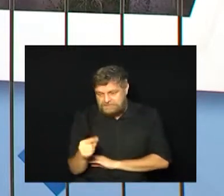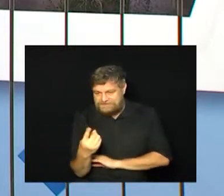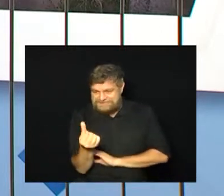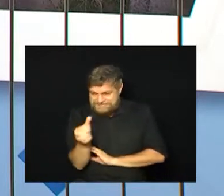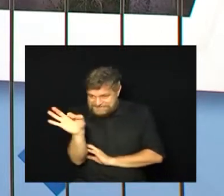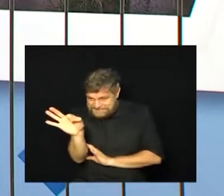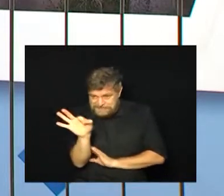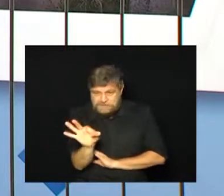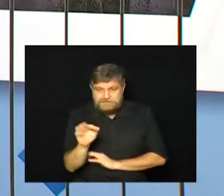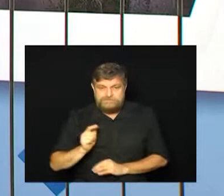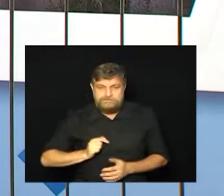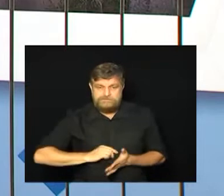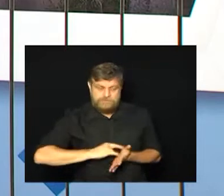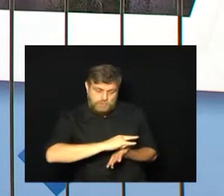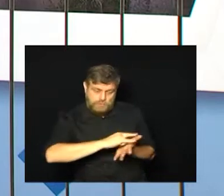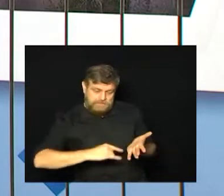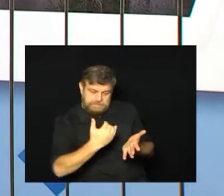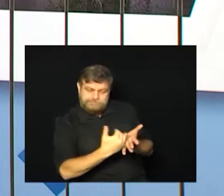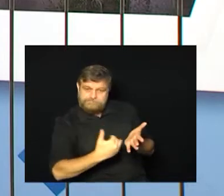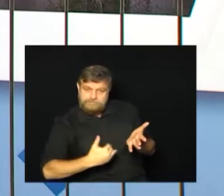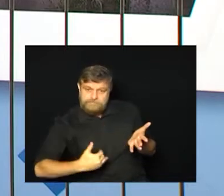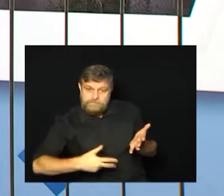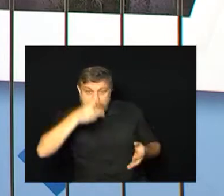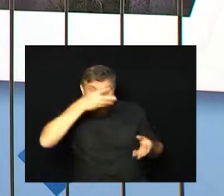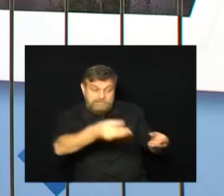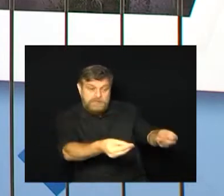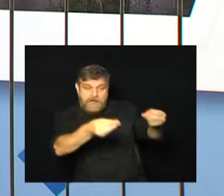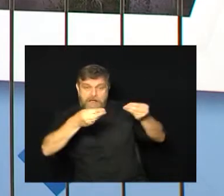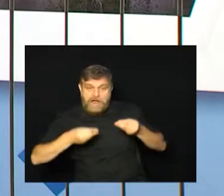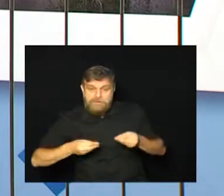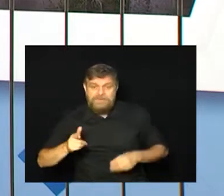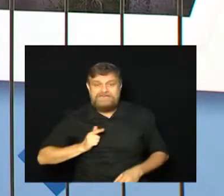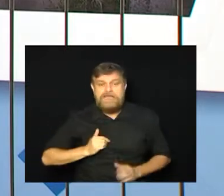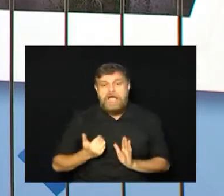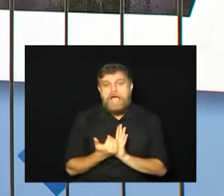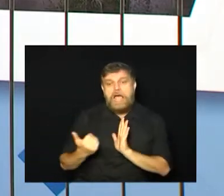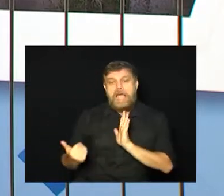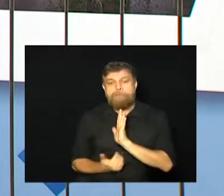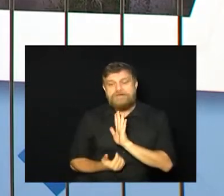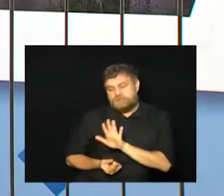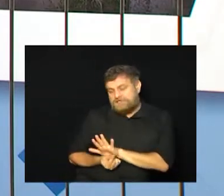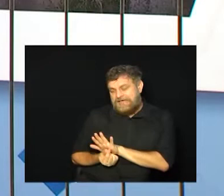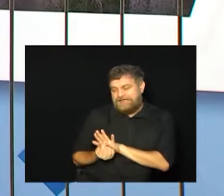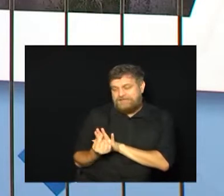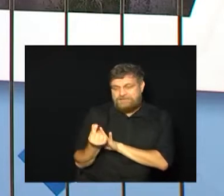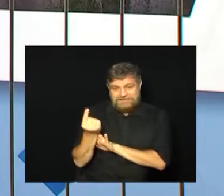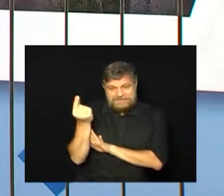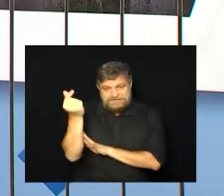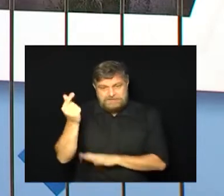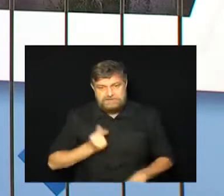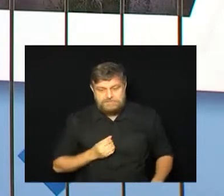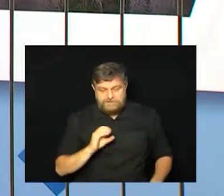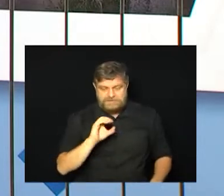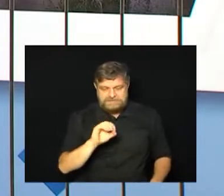13,16%. Em nota, a Prefeitura informou que esse reajuste está aí abaixo da inflação. A gente falou 60